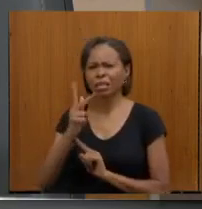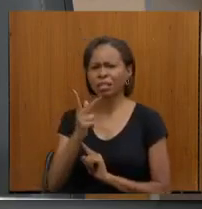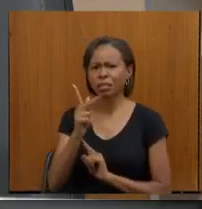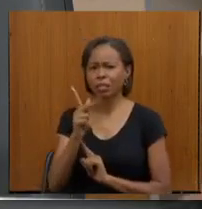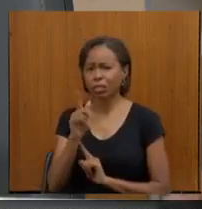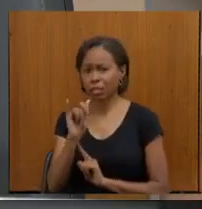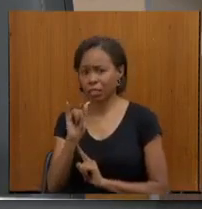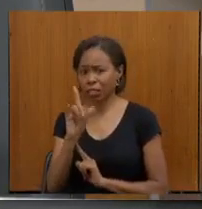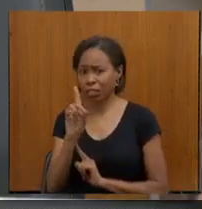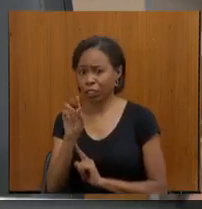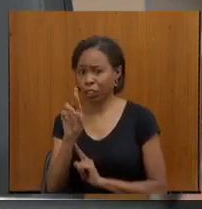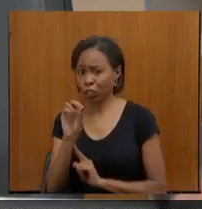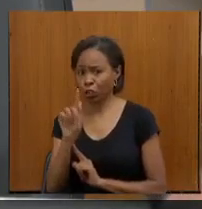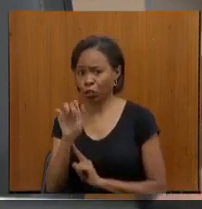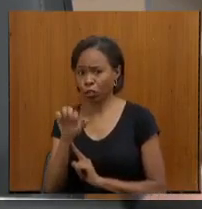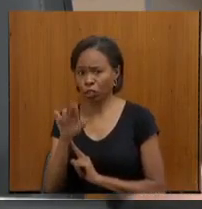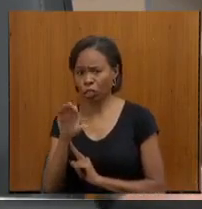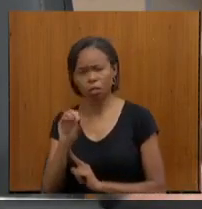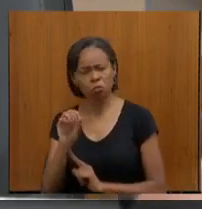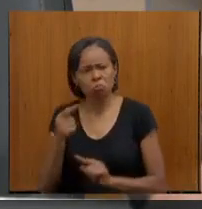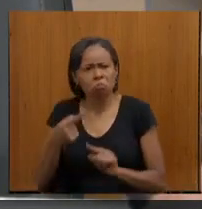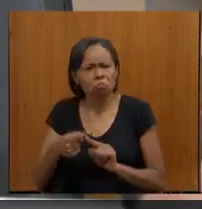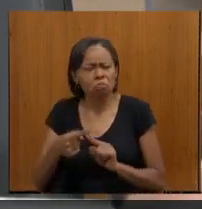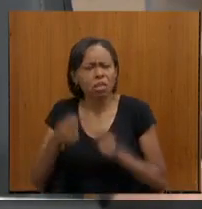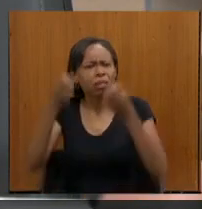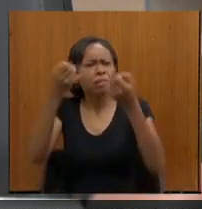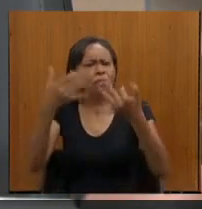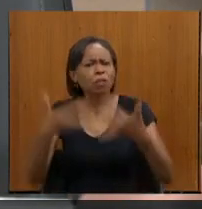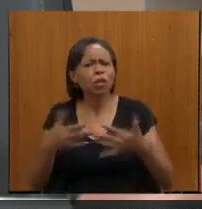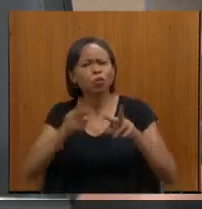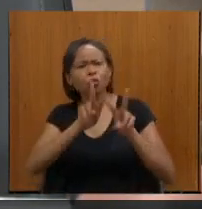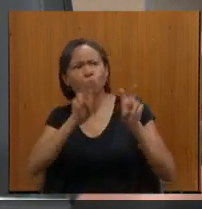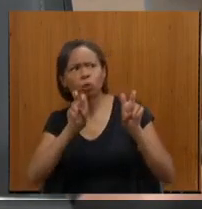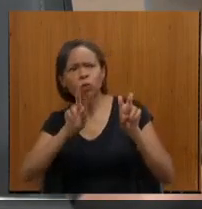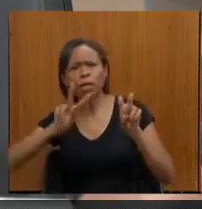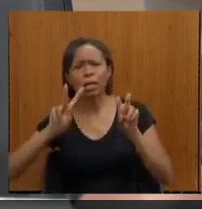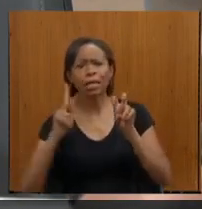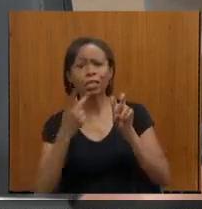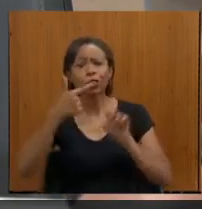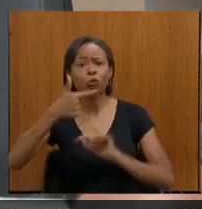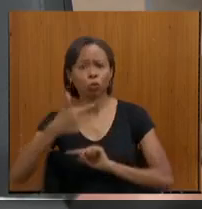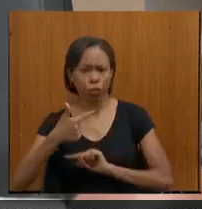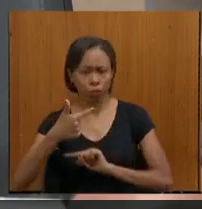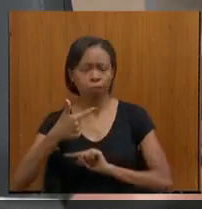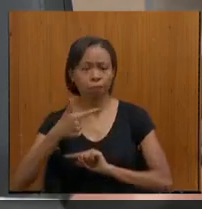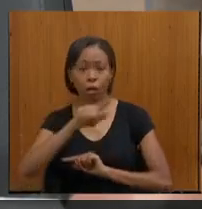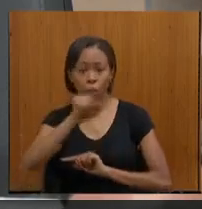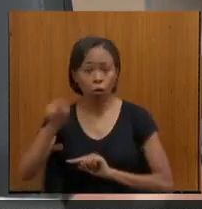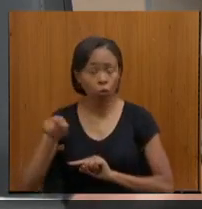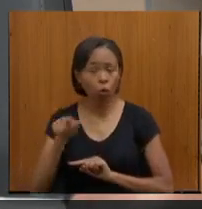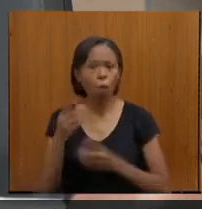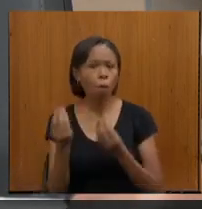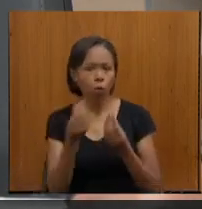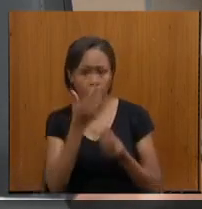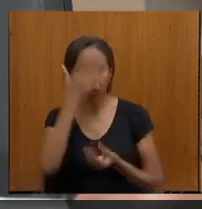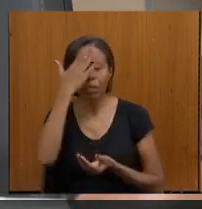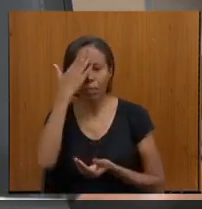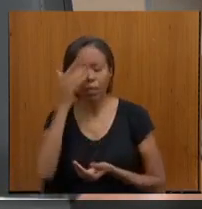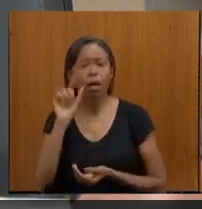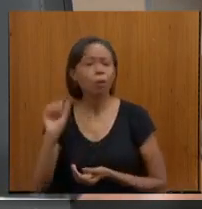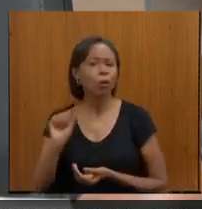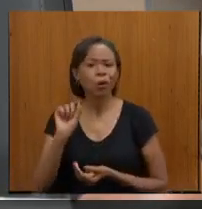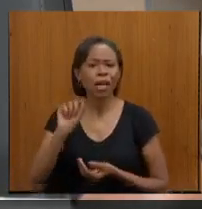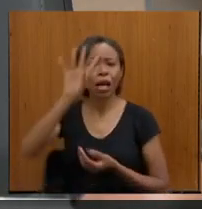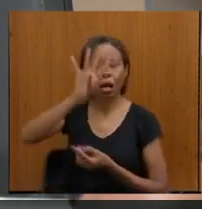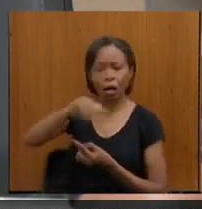de uma hora para outra começamos a falar sobre hidrogênio hidrogênio como é muito estrada em é o primeiro elemento da tabela